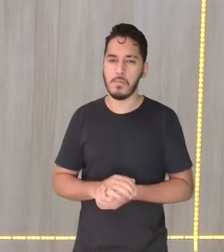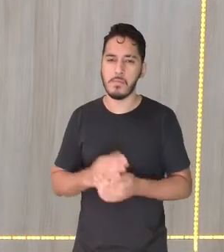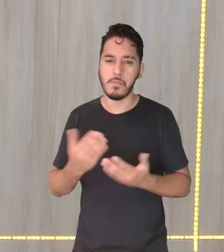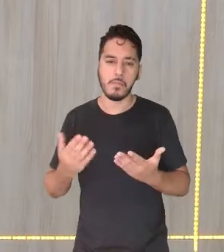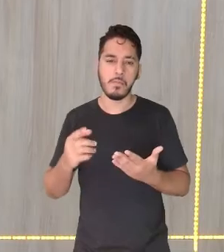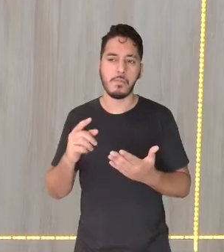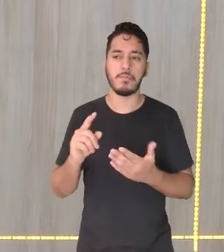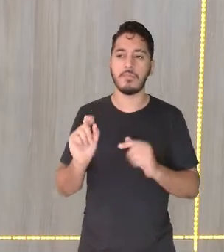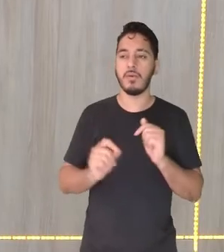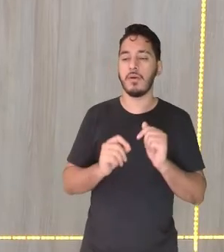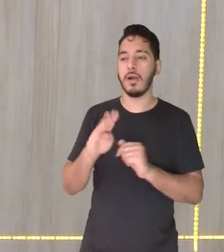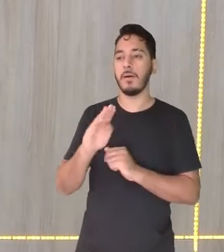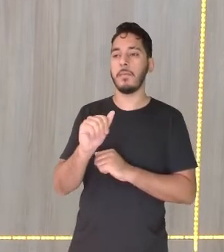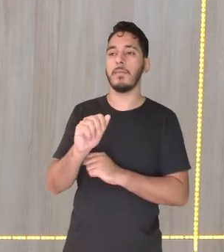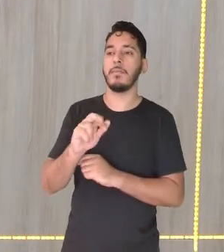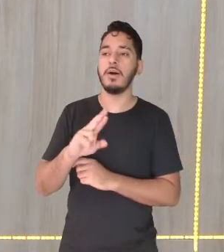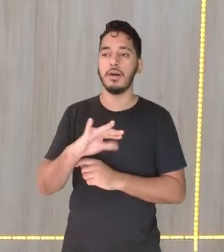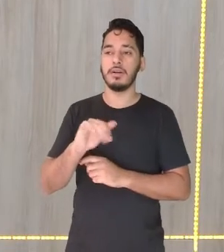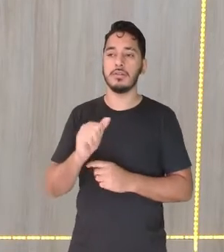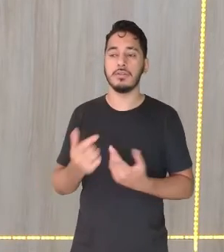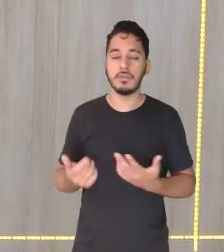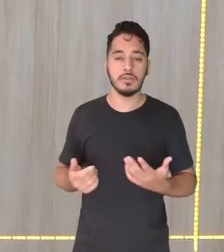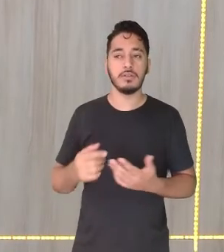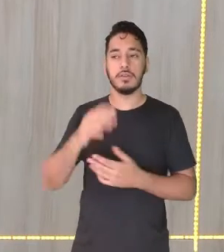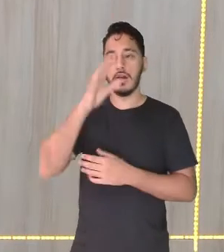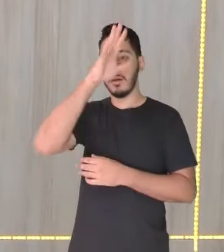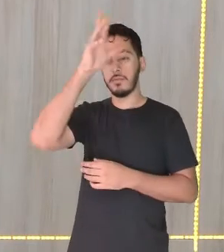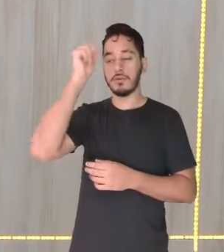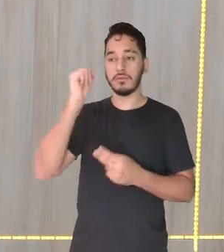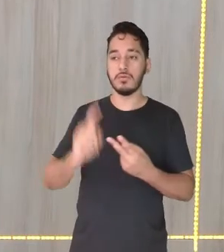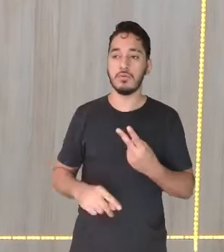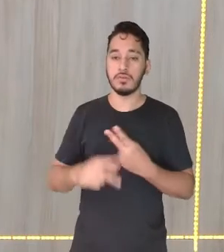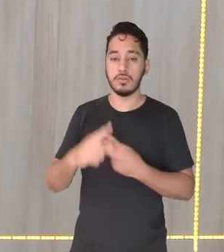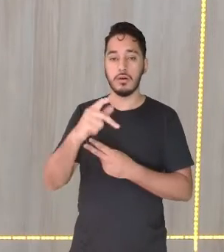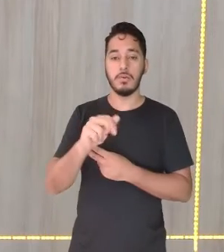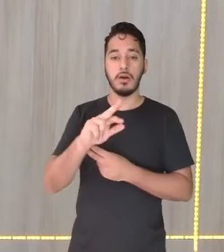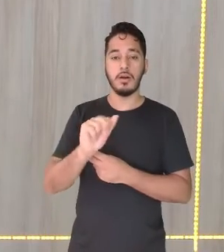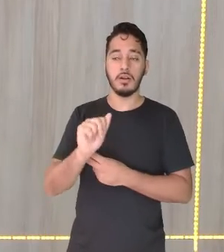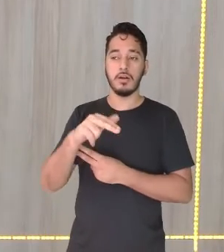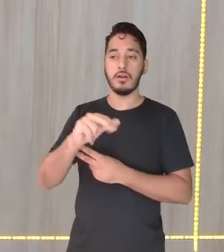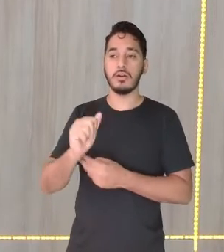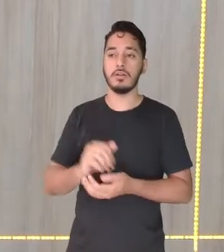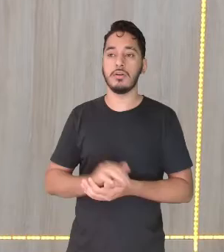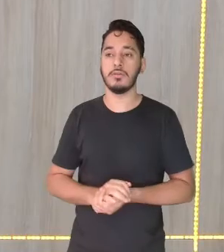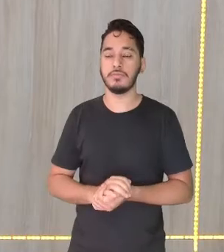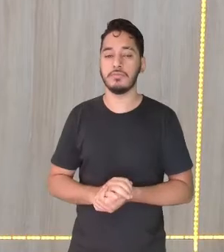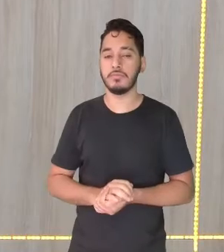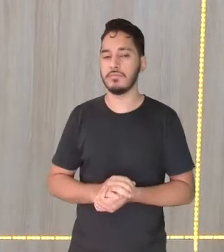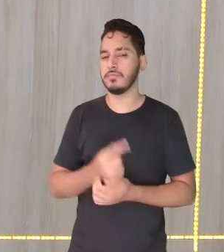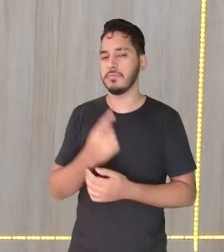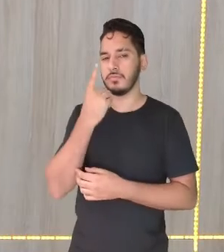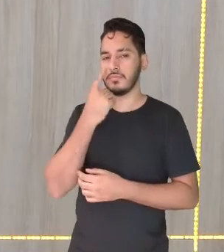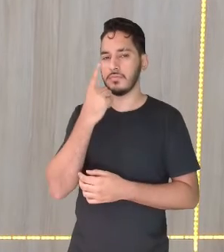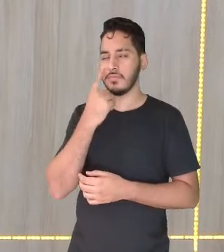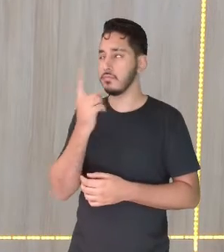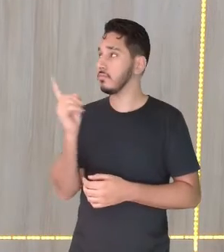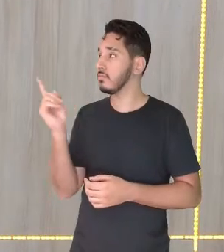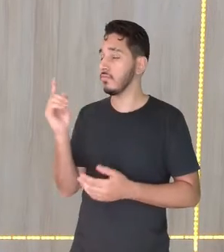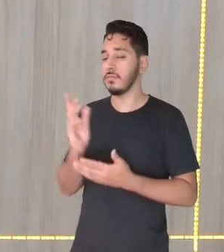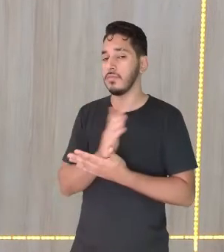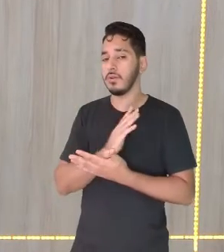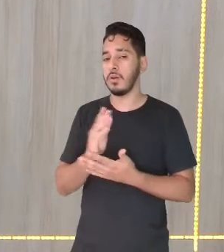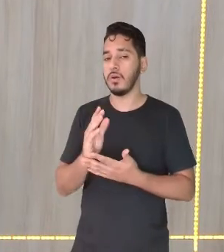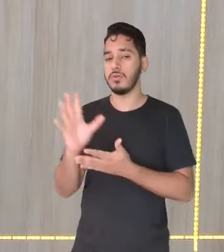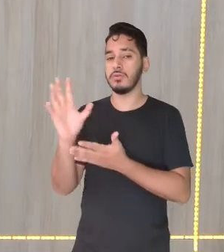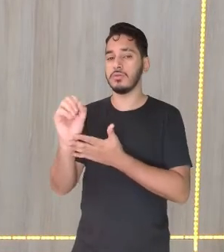bacias hidrográficas, a amazônica, né? A grande bacia hidrográfica, a bacia do Paraná também muito importante. Vamos seguir, ó, preste atenção aqui em alguns